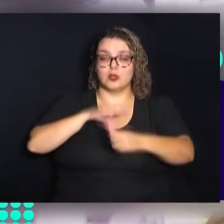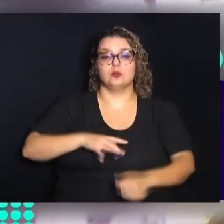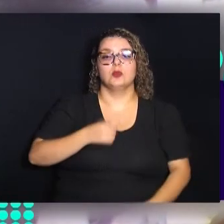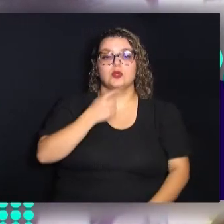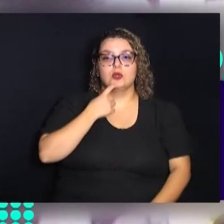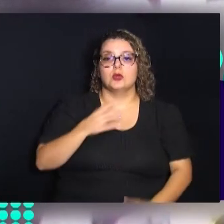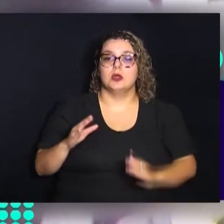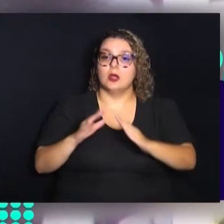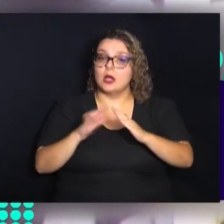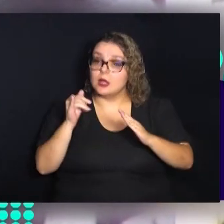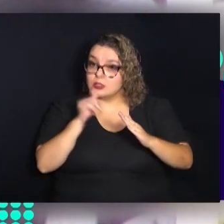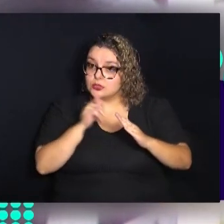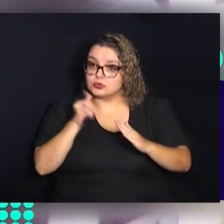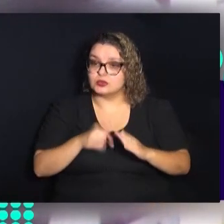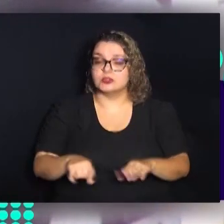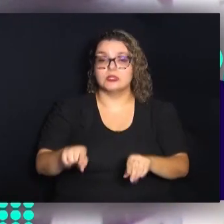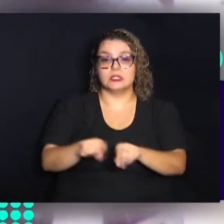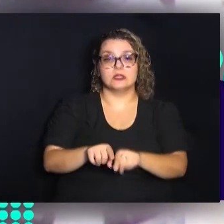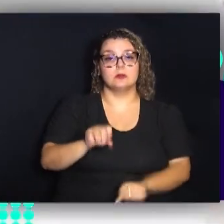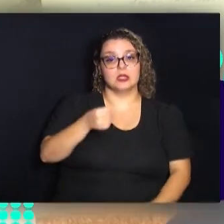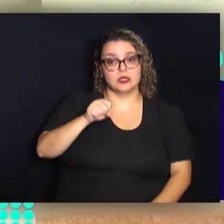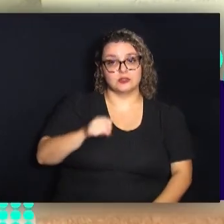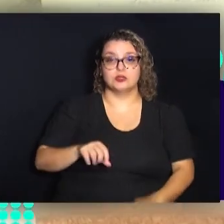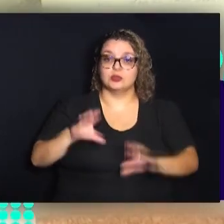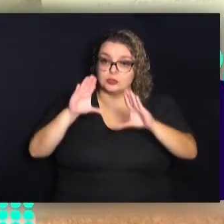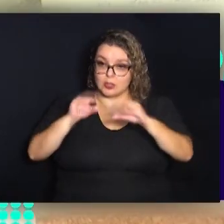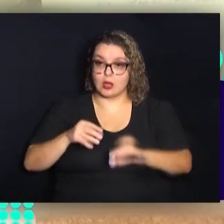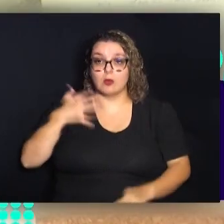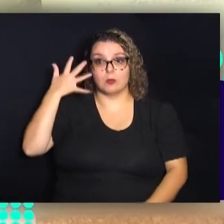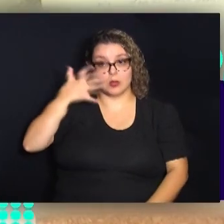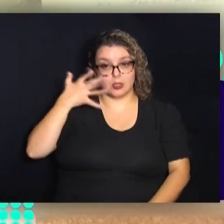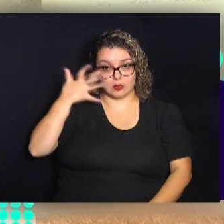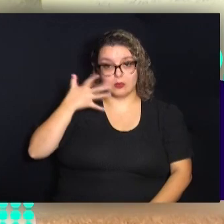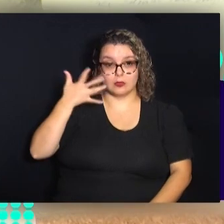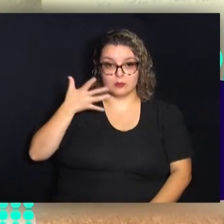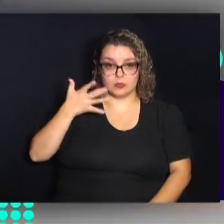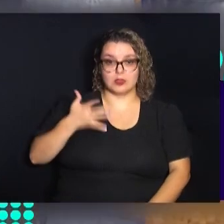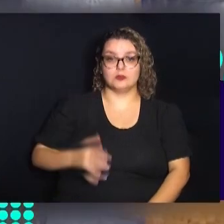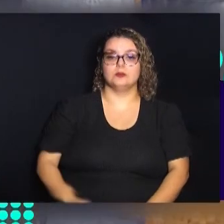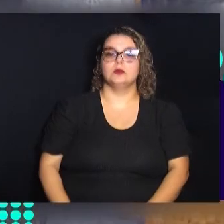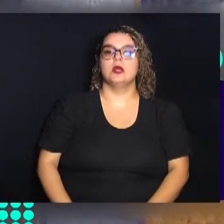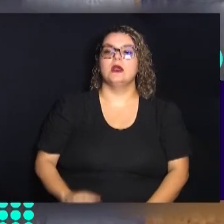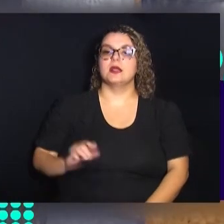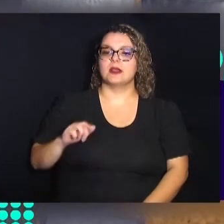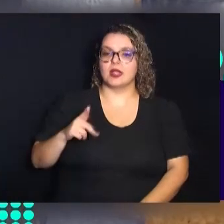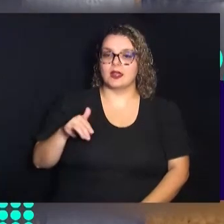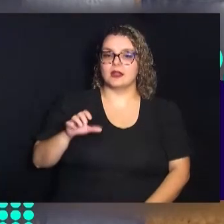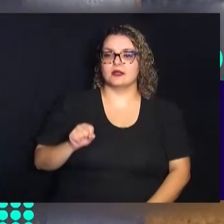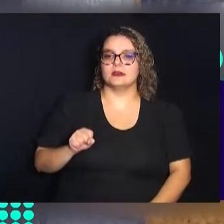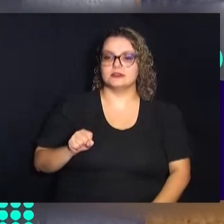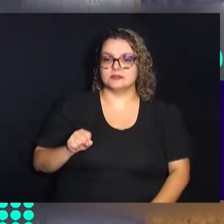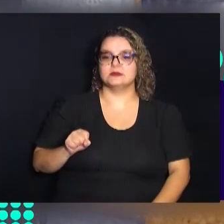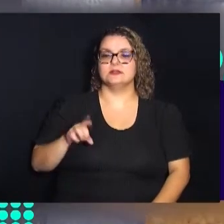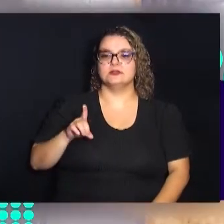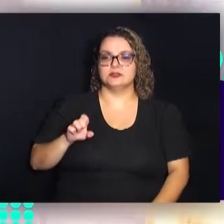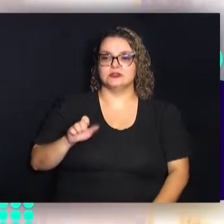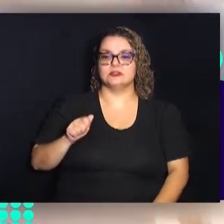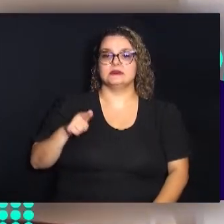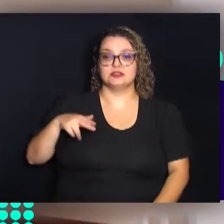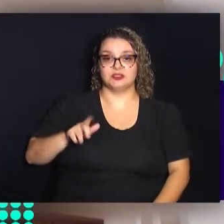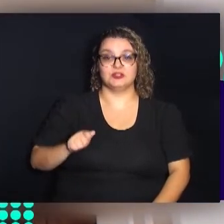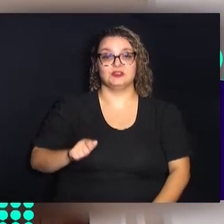PUC Campinas sobre a Casa de Itália e às 8 da noite, palestra com a travel designer Carla De